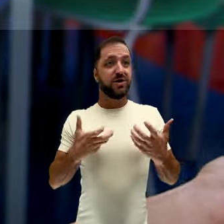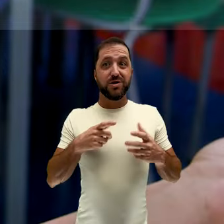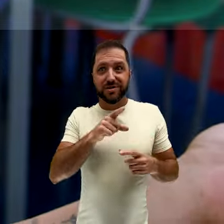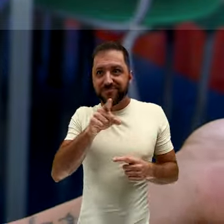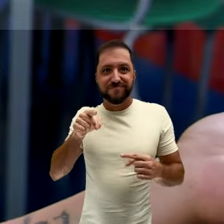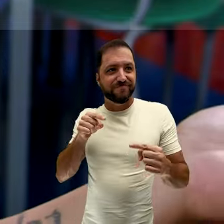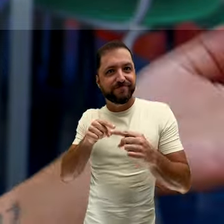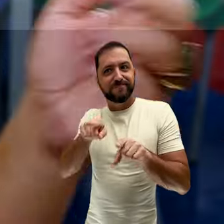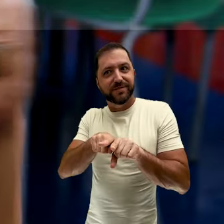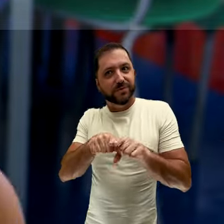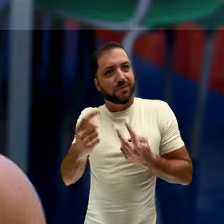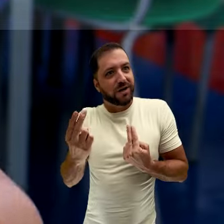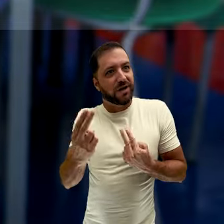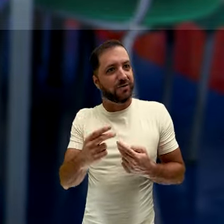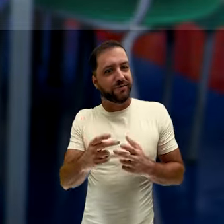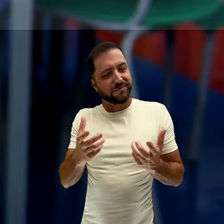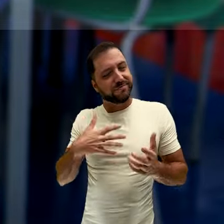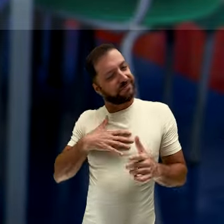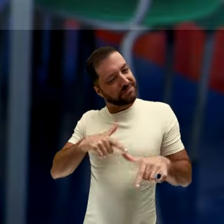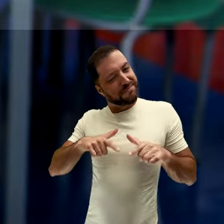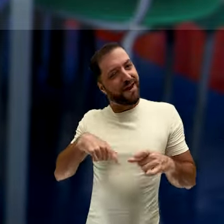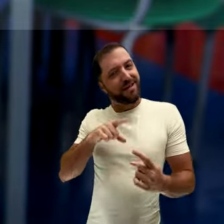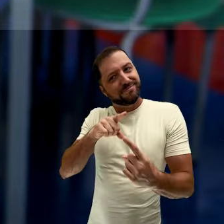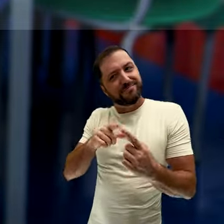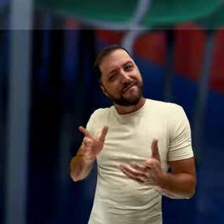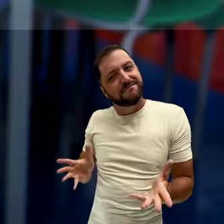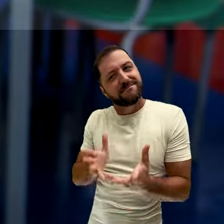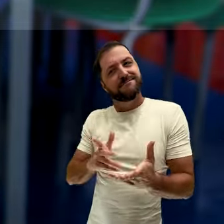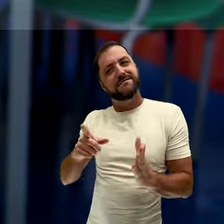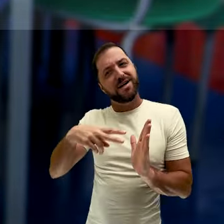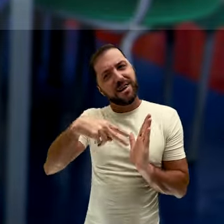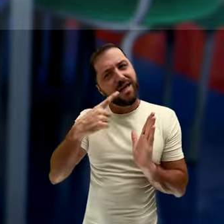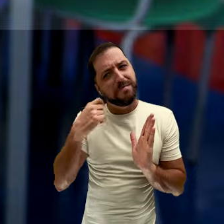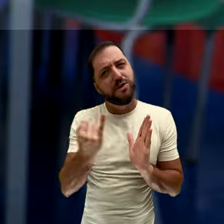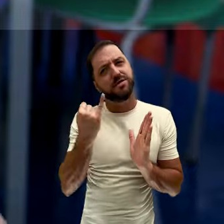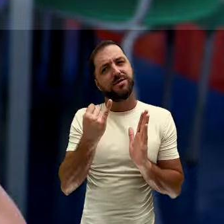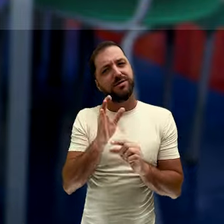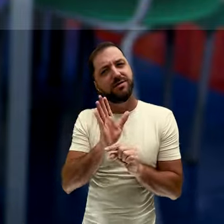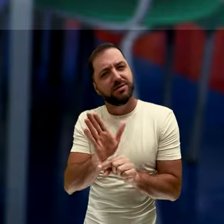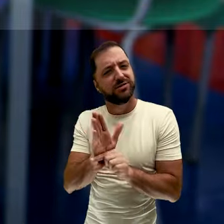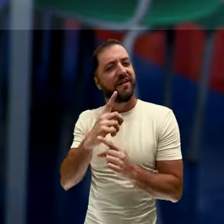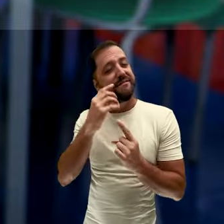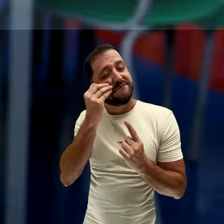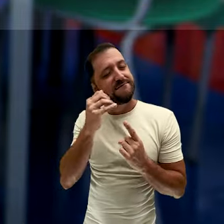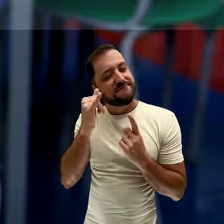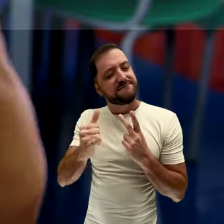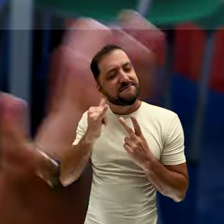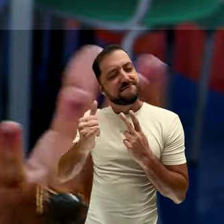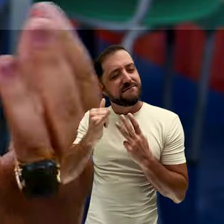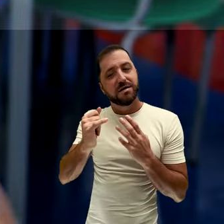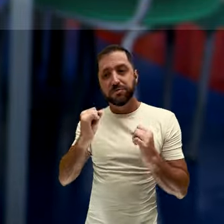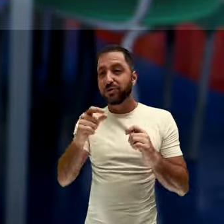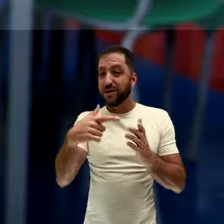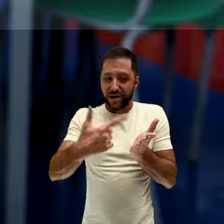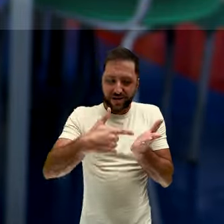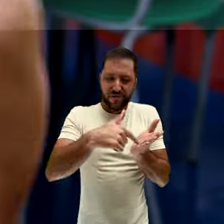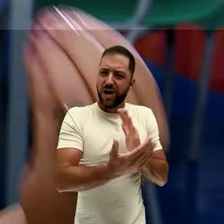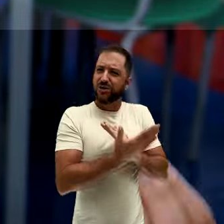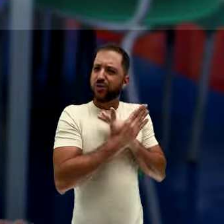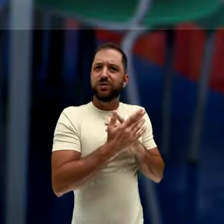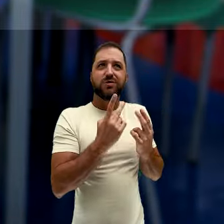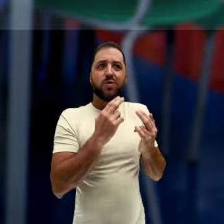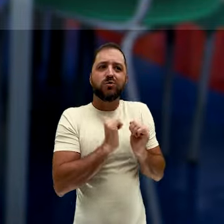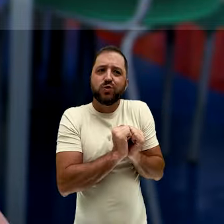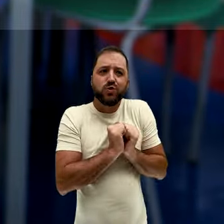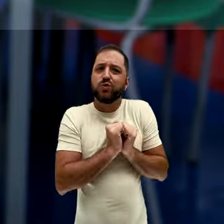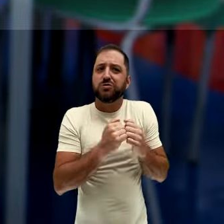isso para eles. Então o meu trabalho é o de tentar convencê-los o tempo todo que o livro pode ser uma companhia